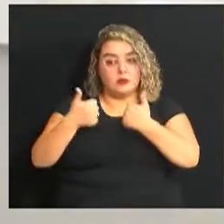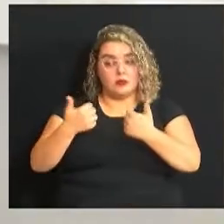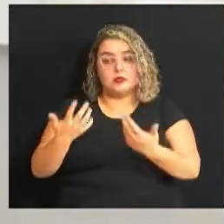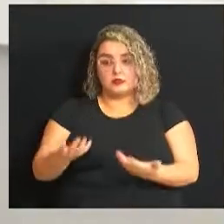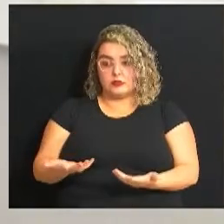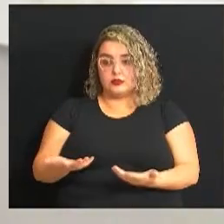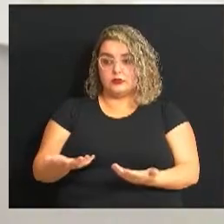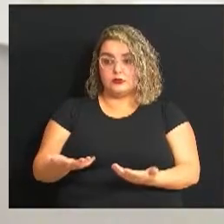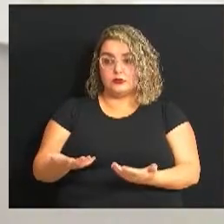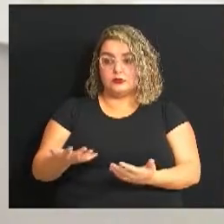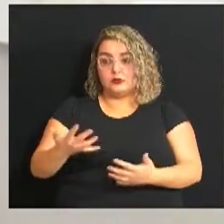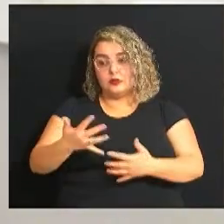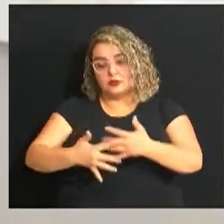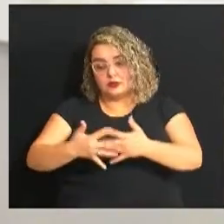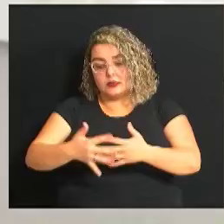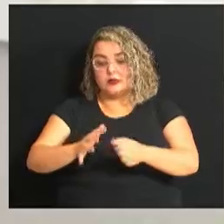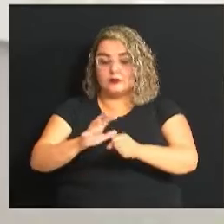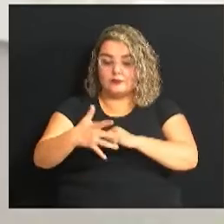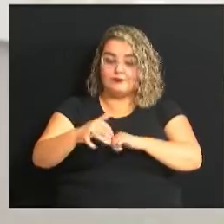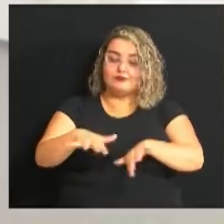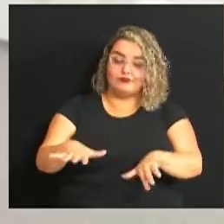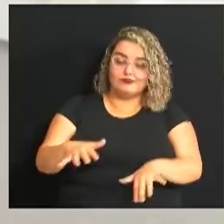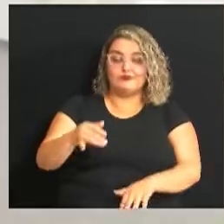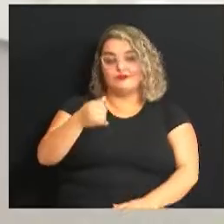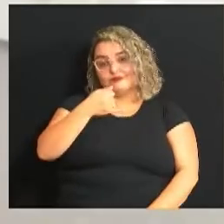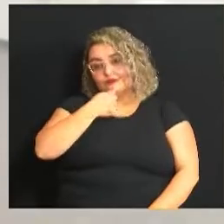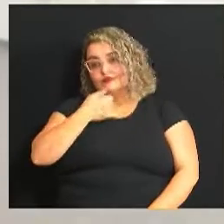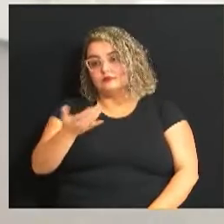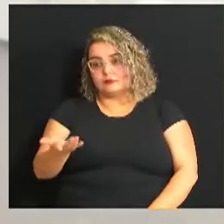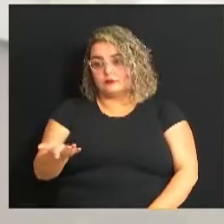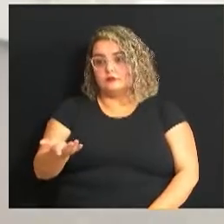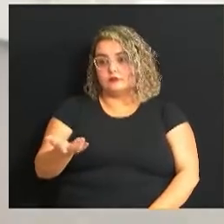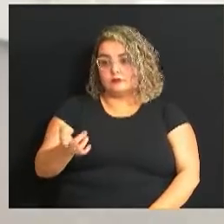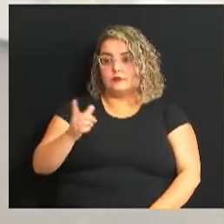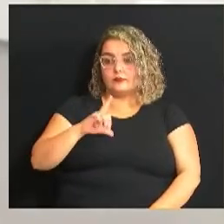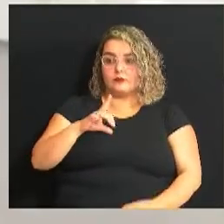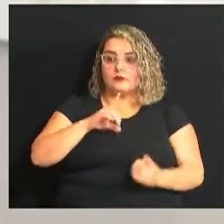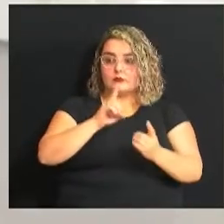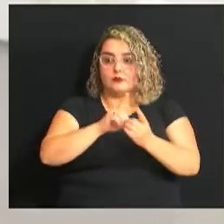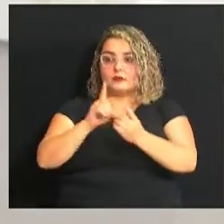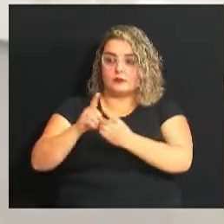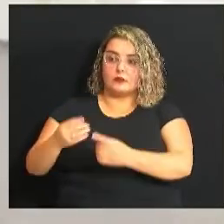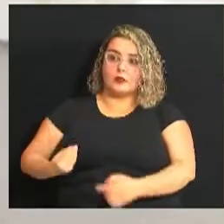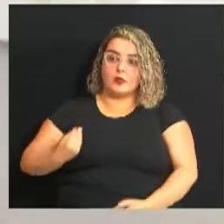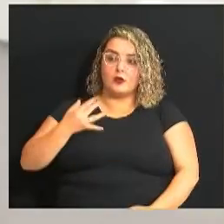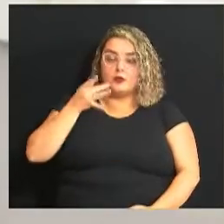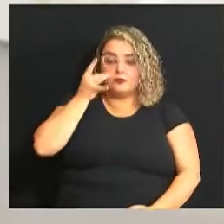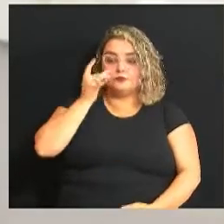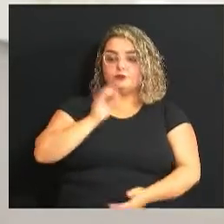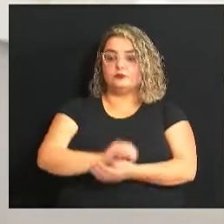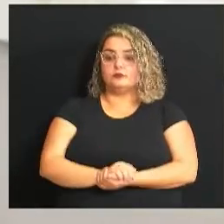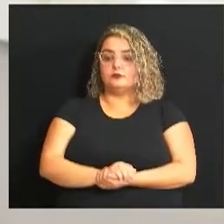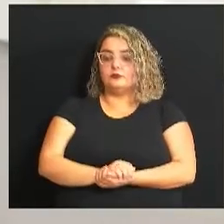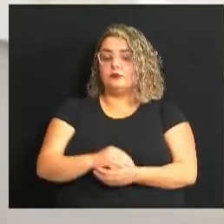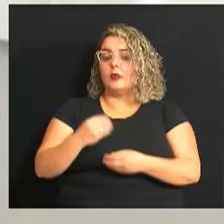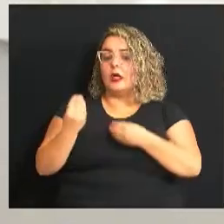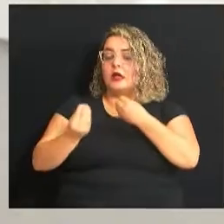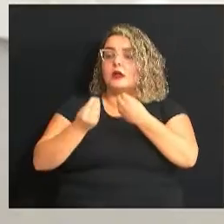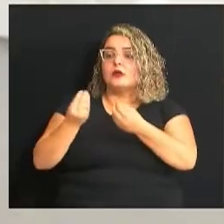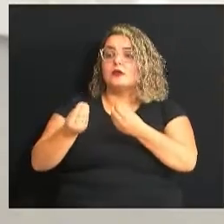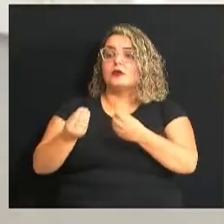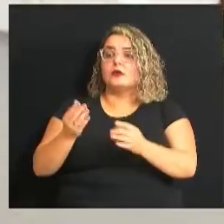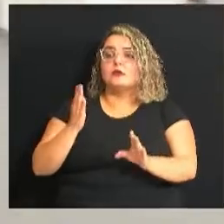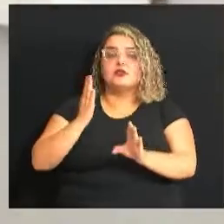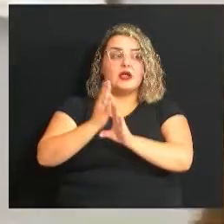Nos atrapalhou a pandemia, infelizmente, né? A impossibilidade aí de termos atendimentos presenciais. Bom, como se chega a uma solução? Conta